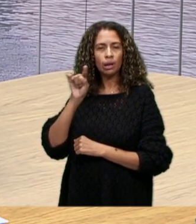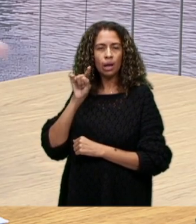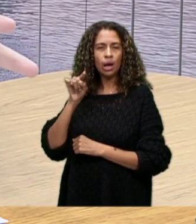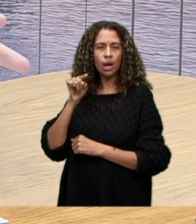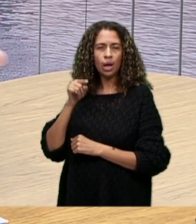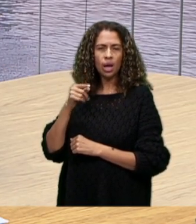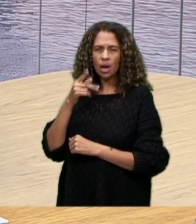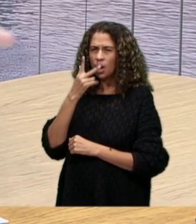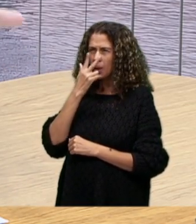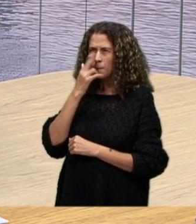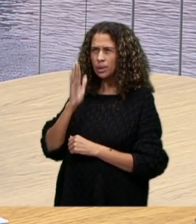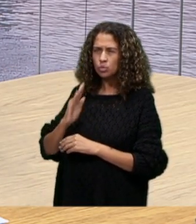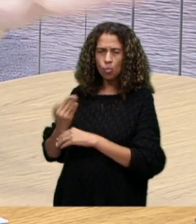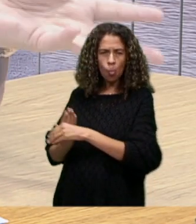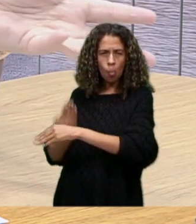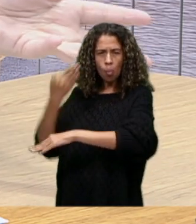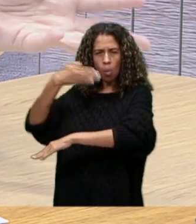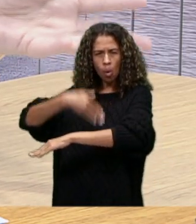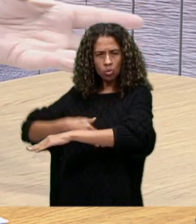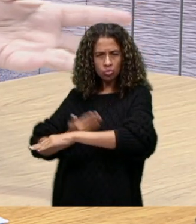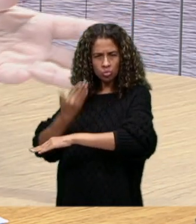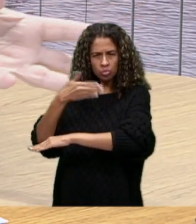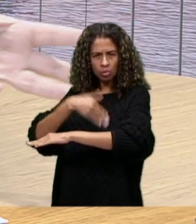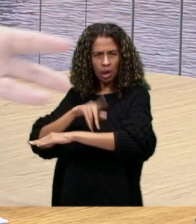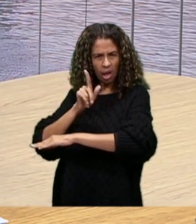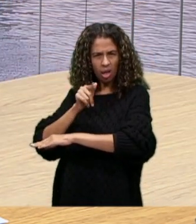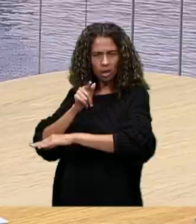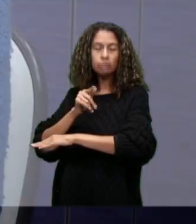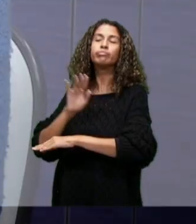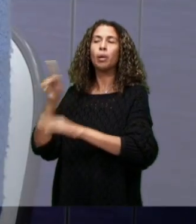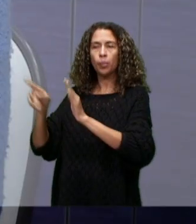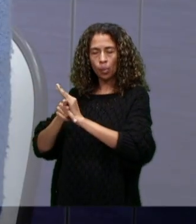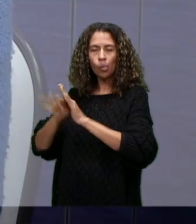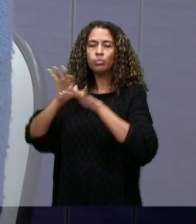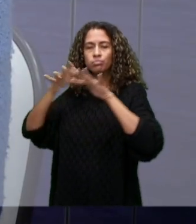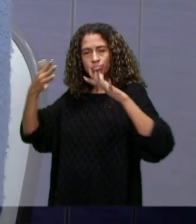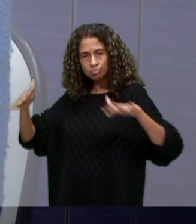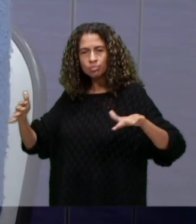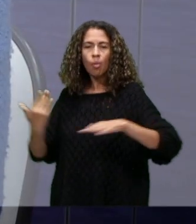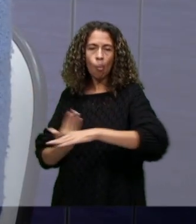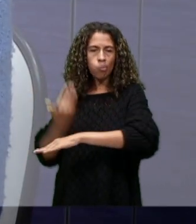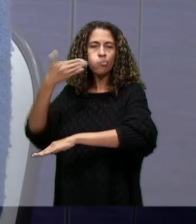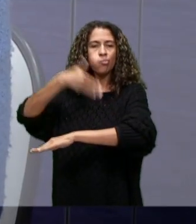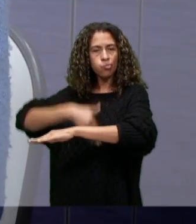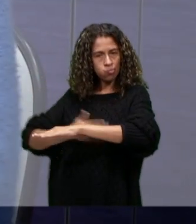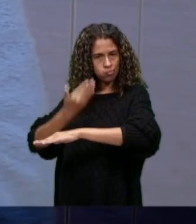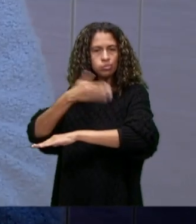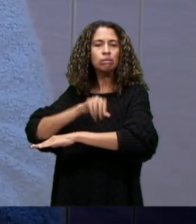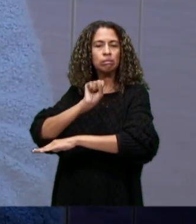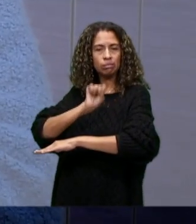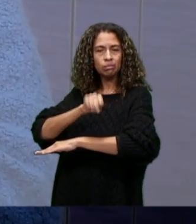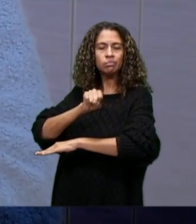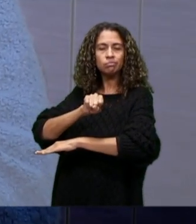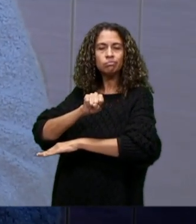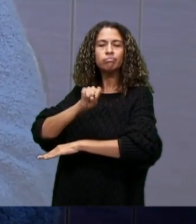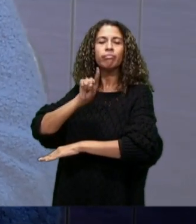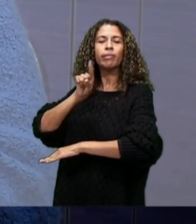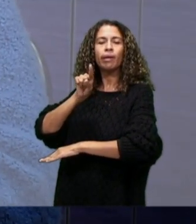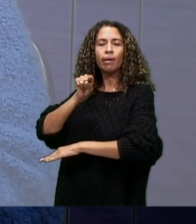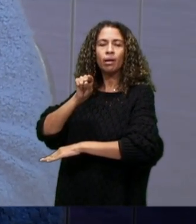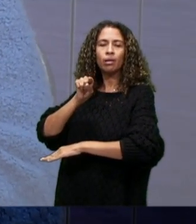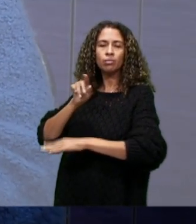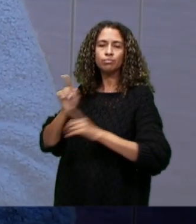de boto ou ela é do mar? Ela é do mar. Ela é do mar, né? E é um